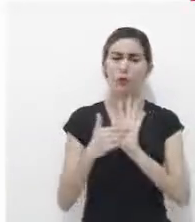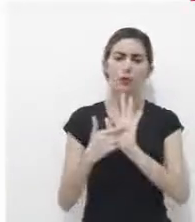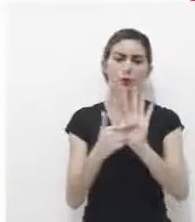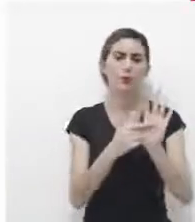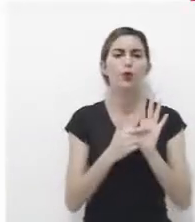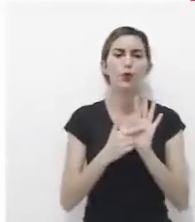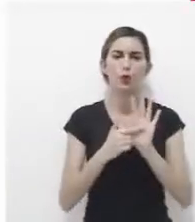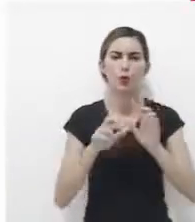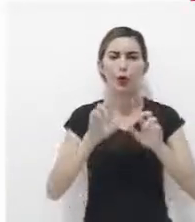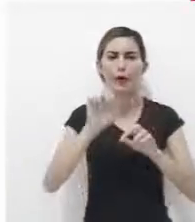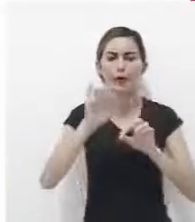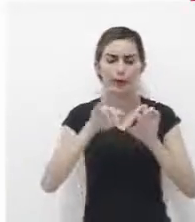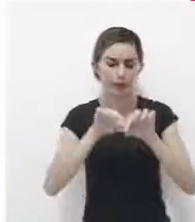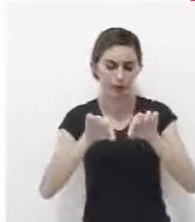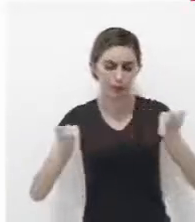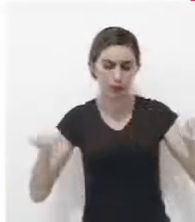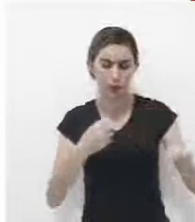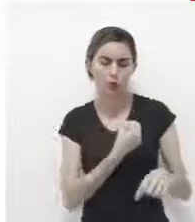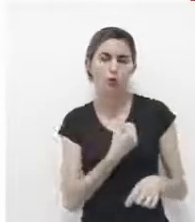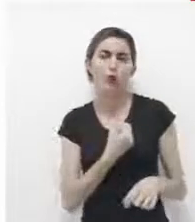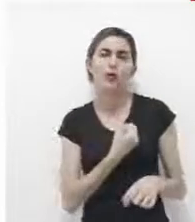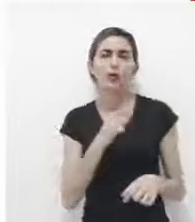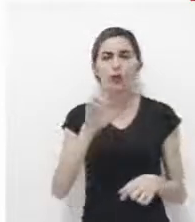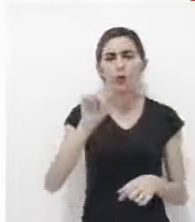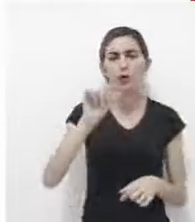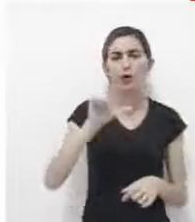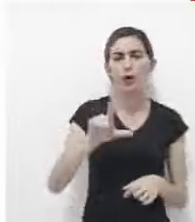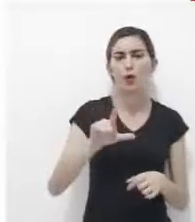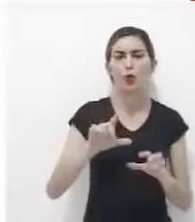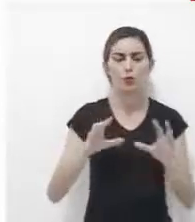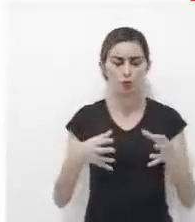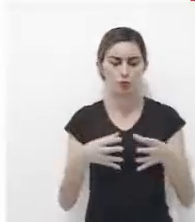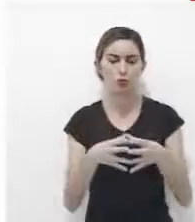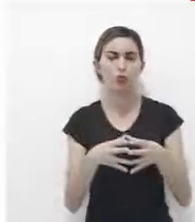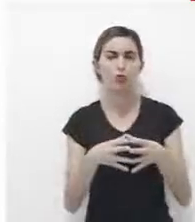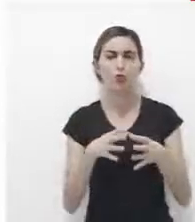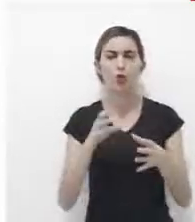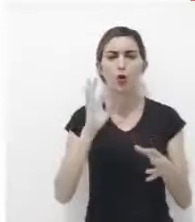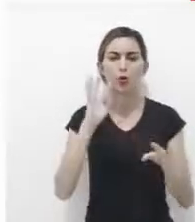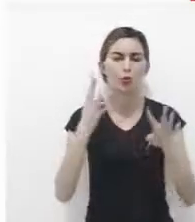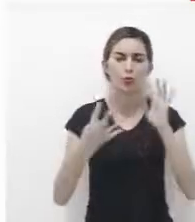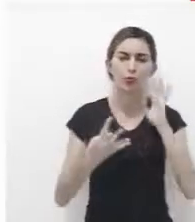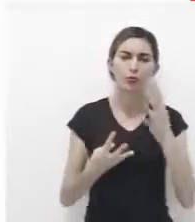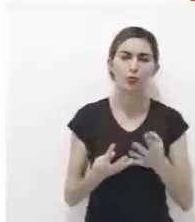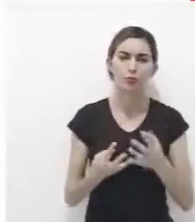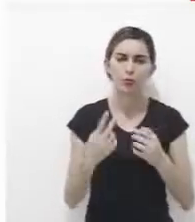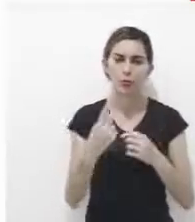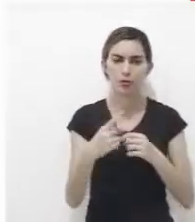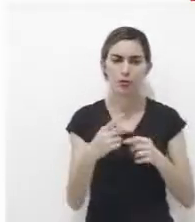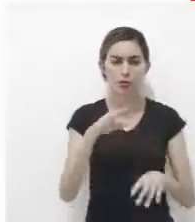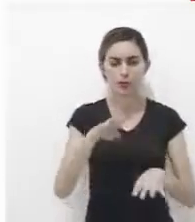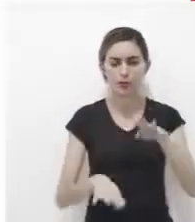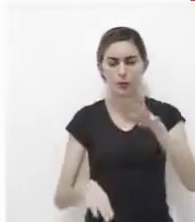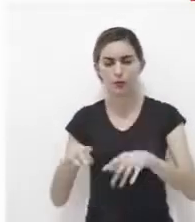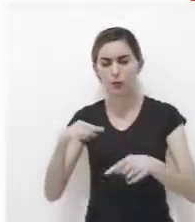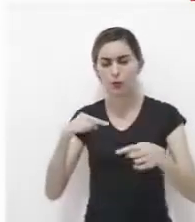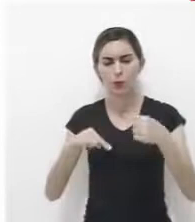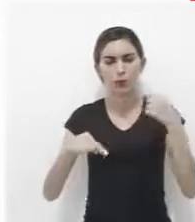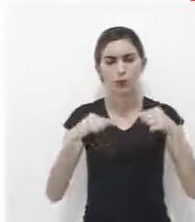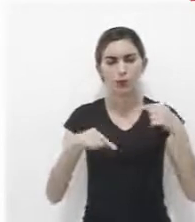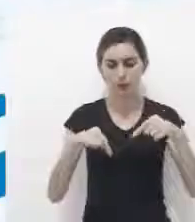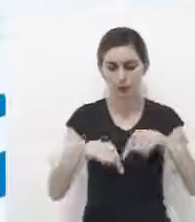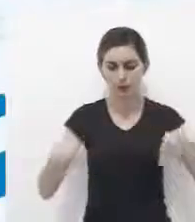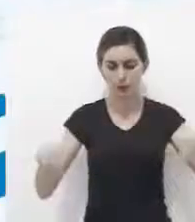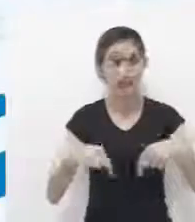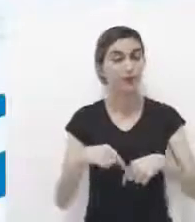Ache e mostre na reta numérica real o conjunto solução dessa